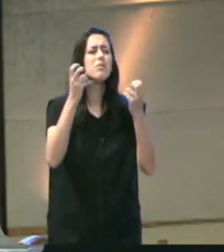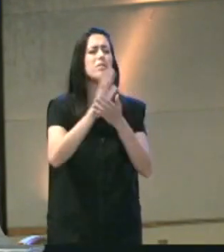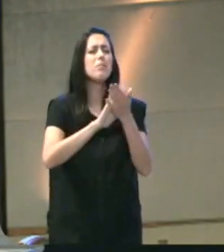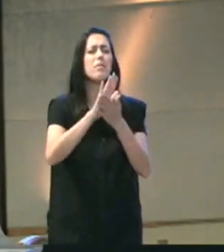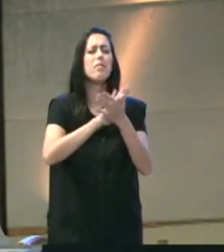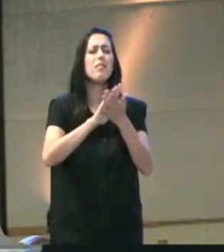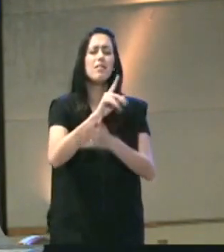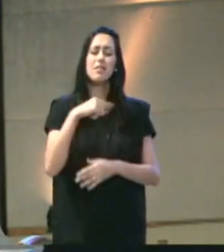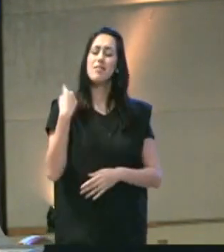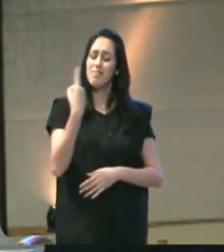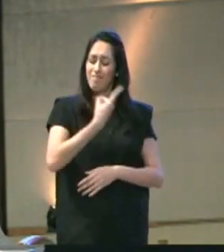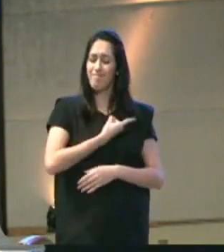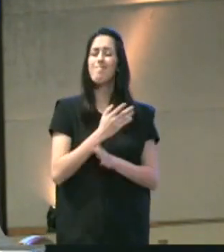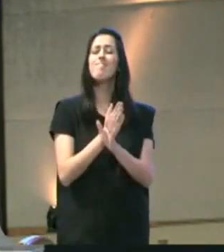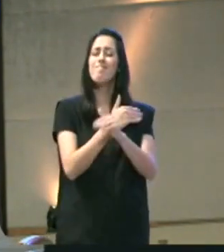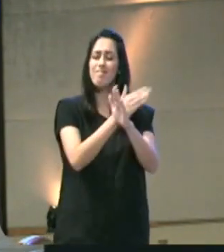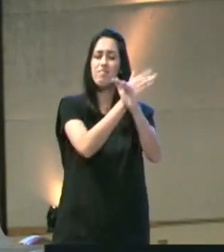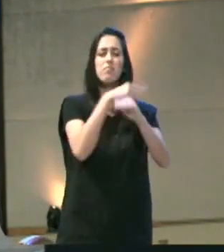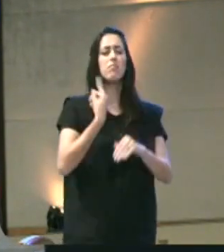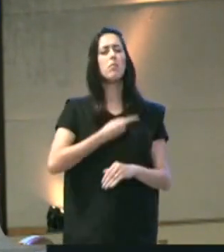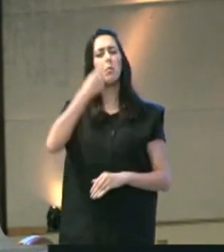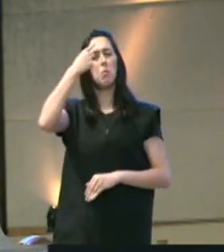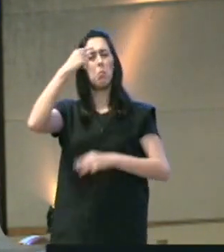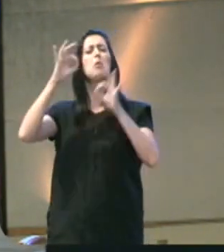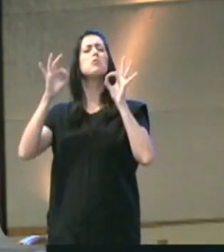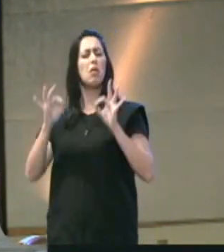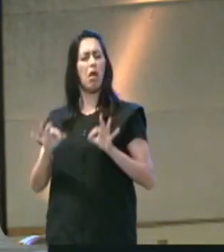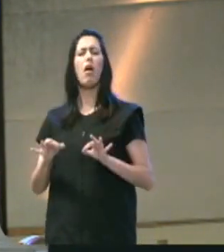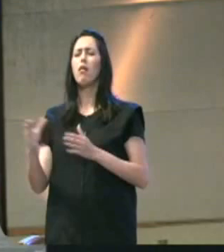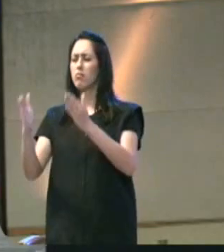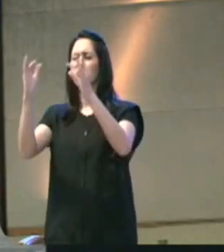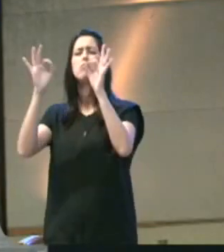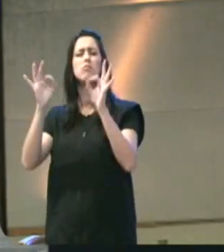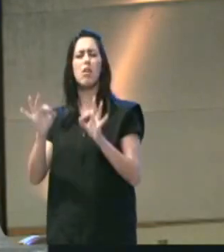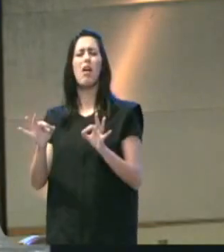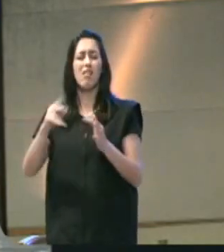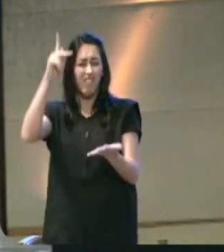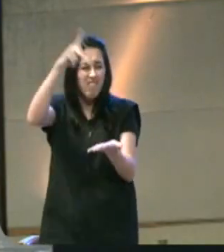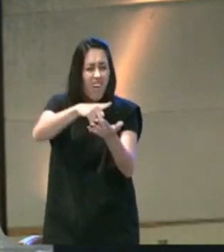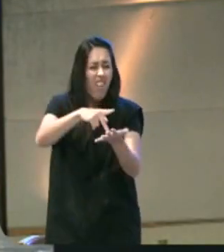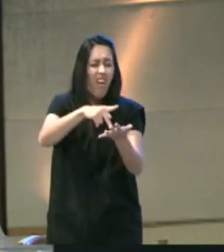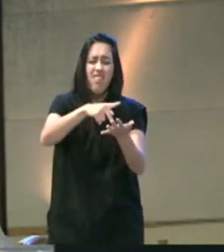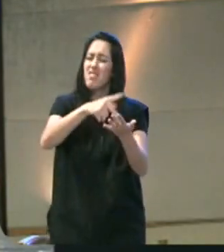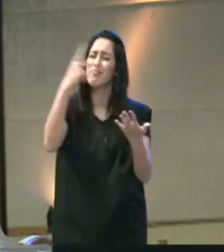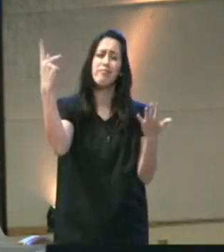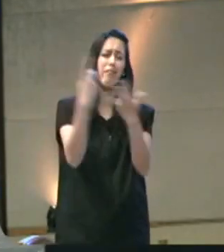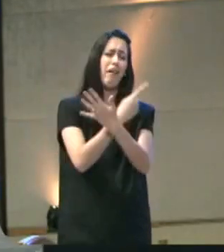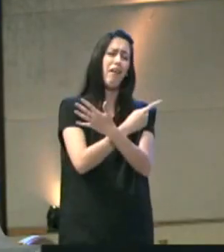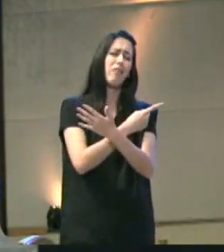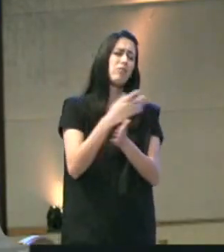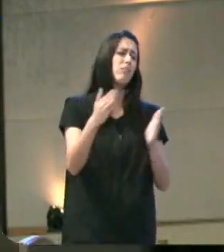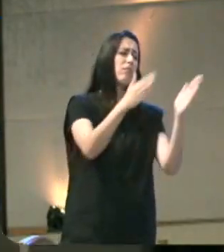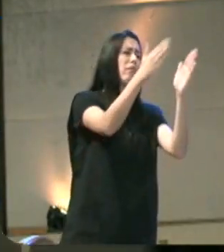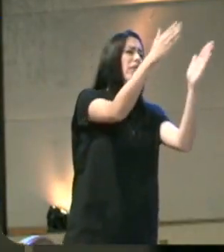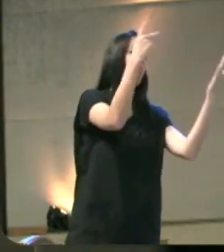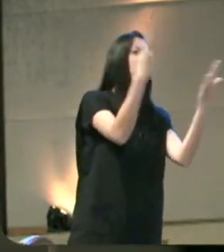até quando achamos que estamos no caminho certo. É interessante isso,